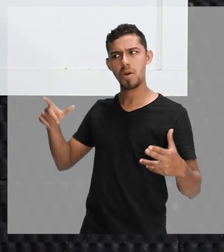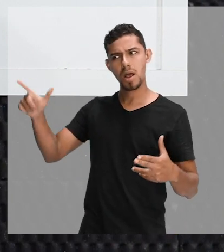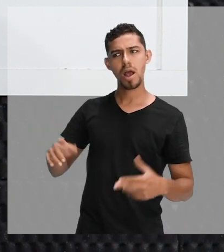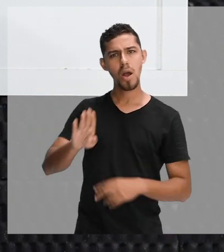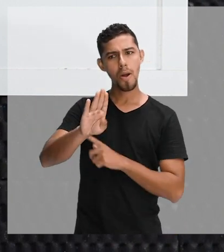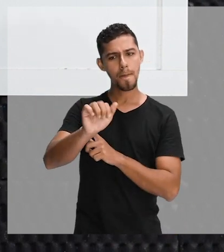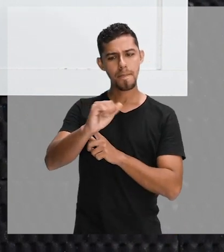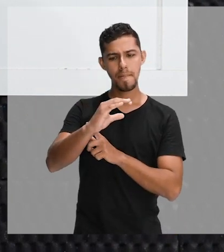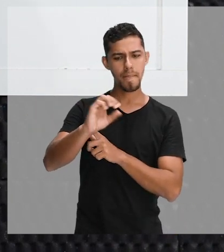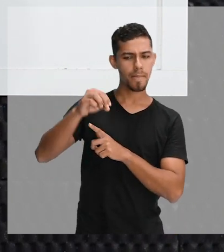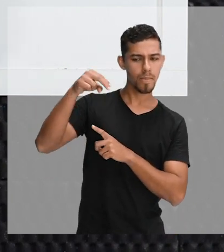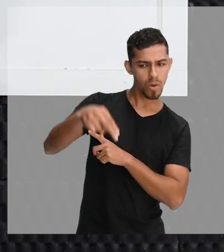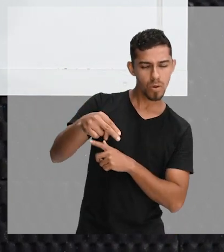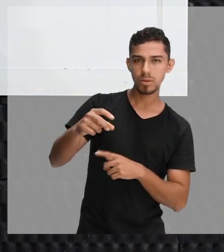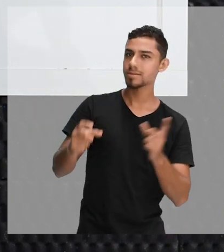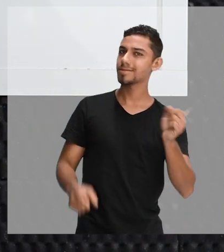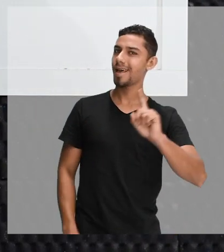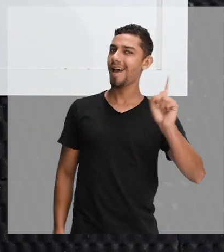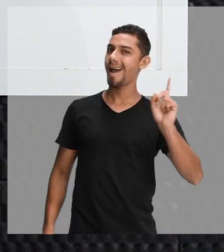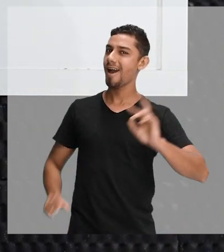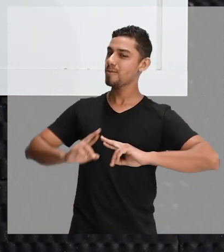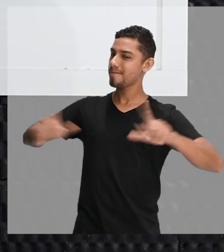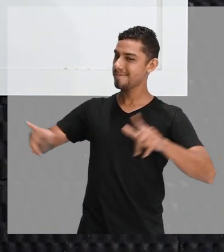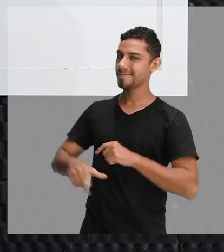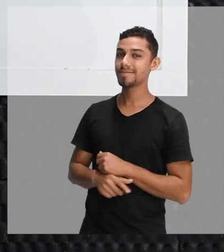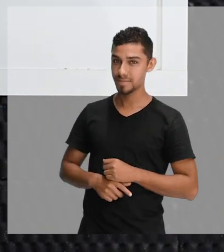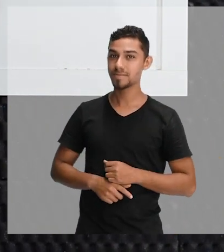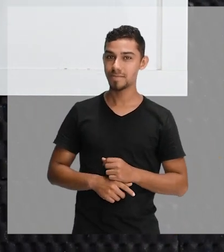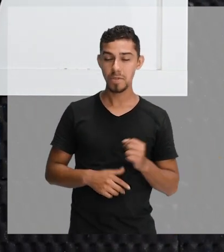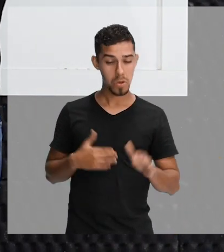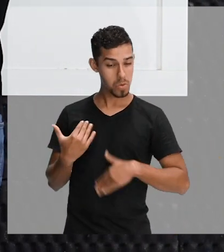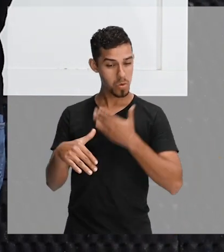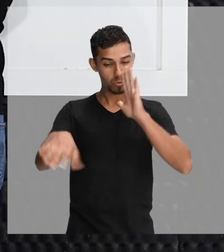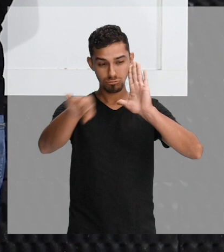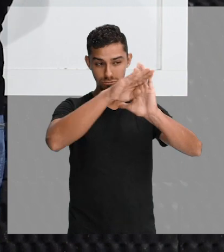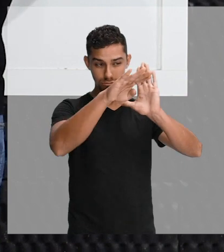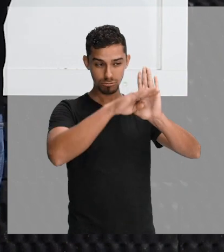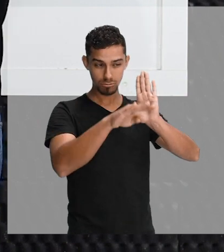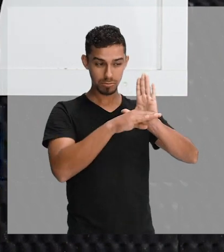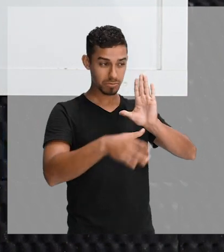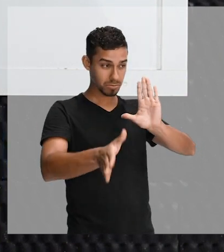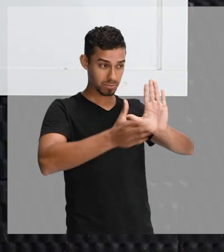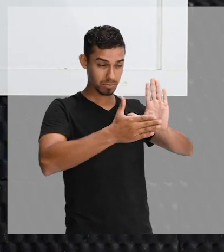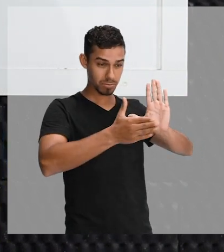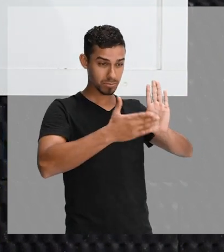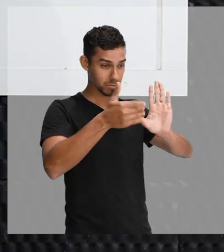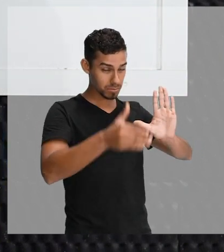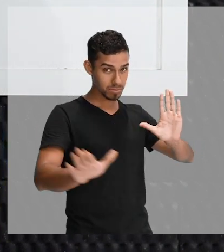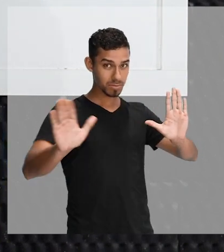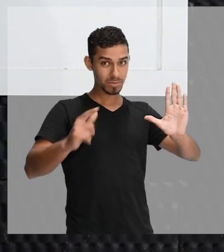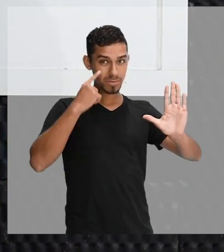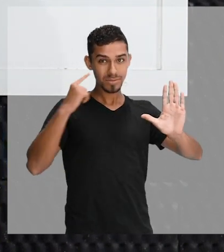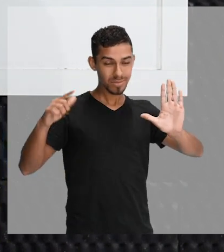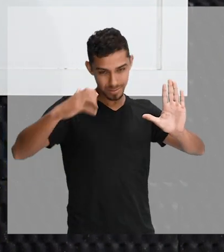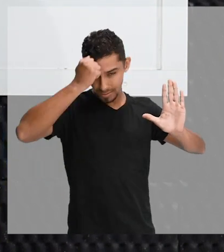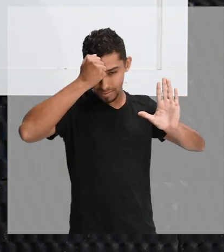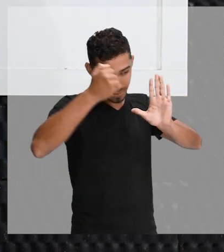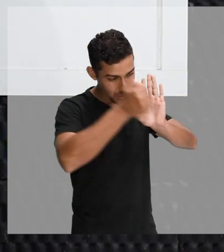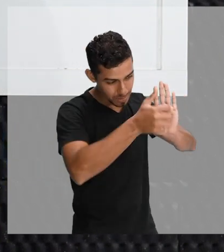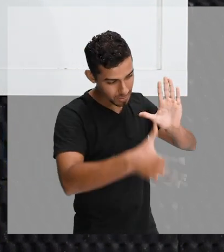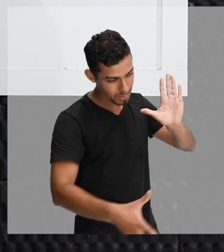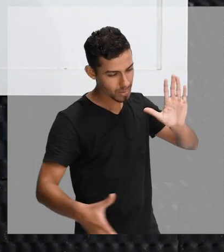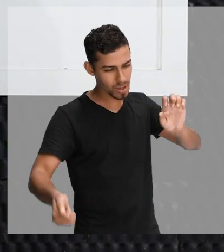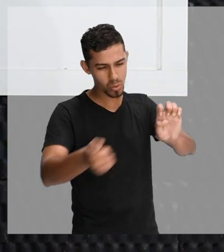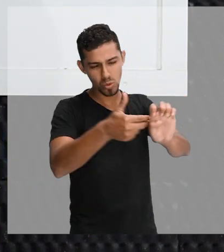desenvolver. Ok? O nosso Francis Bacon, que ele vai tratar do método experimental, que ele vai trazer novos elementos